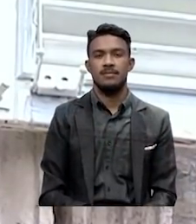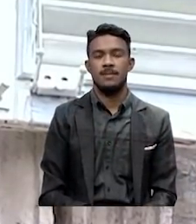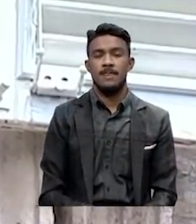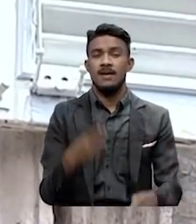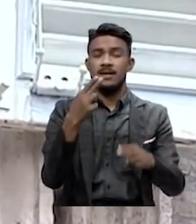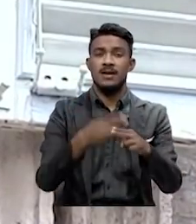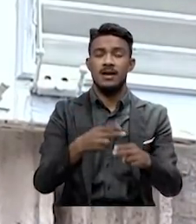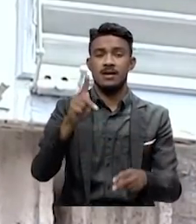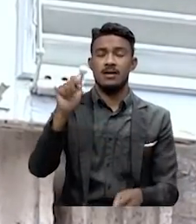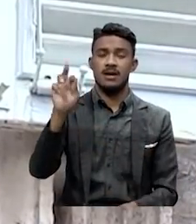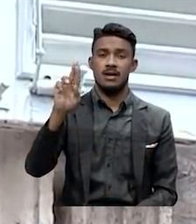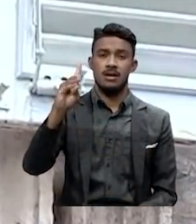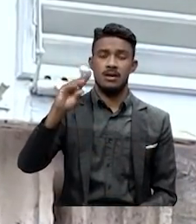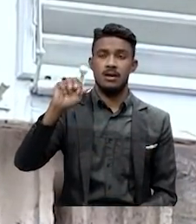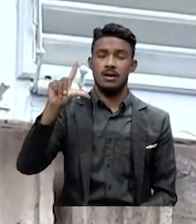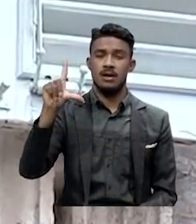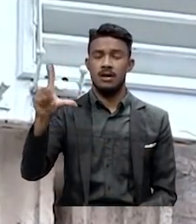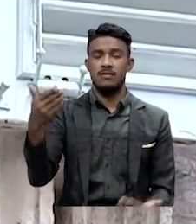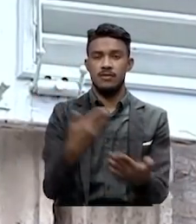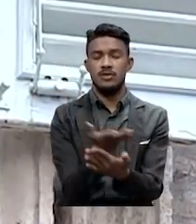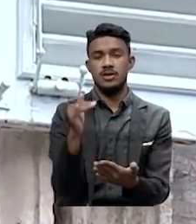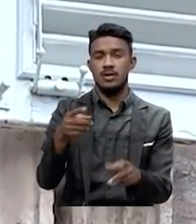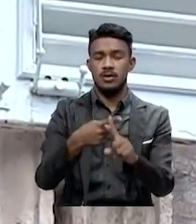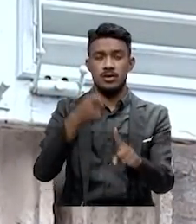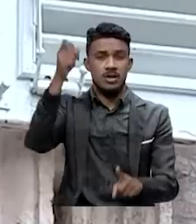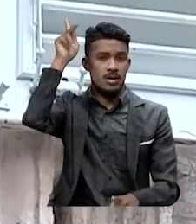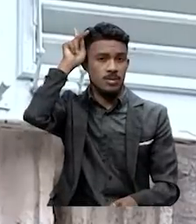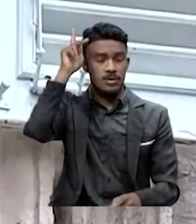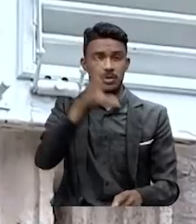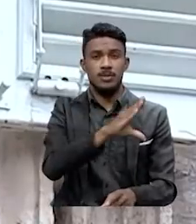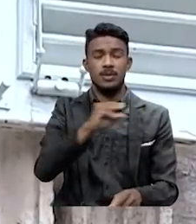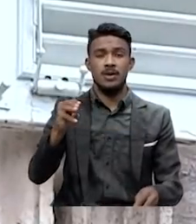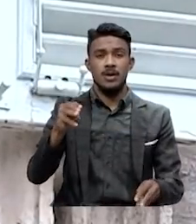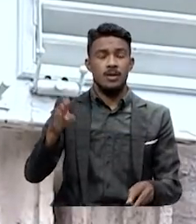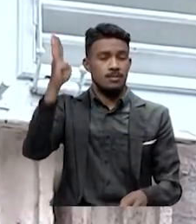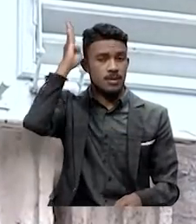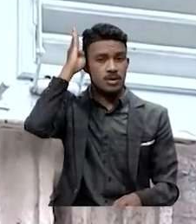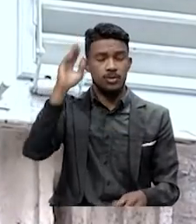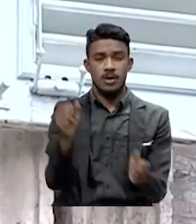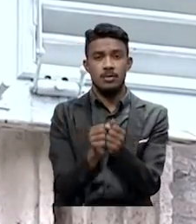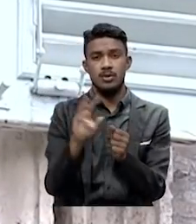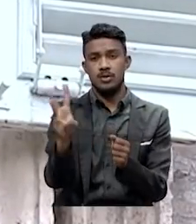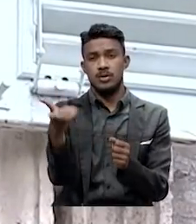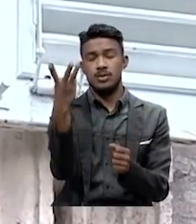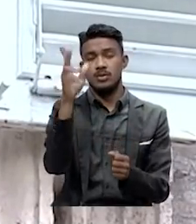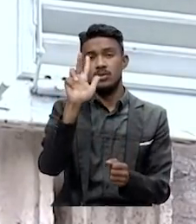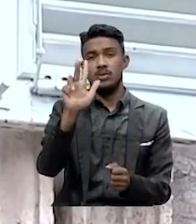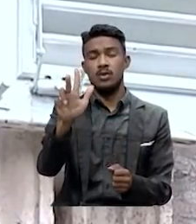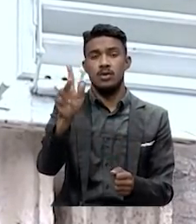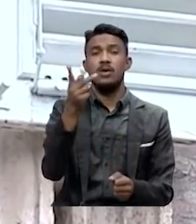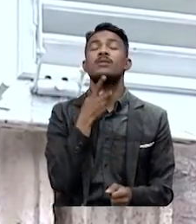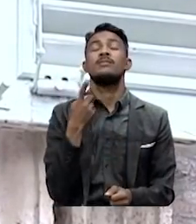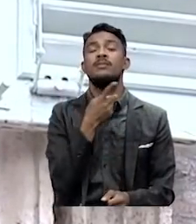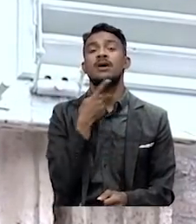Nomiasaun Kardeal Fonsira Husi Amu Papa inclui arcebispo na insanulu resinen, bispo na intolu, no padre na